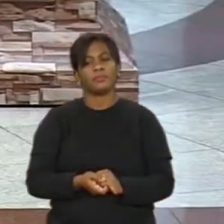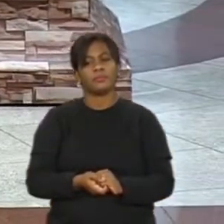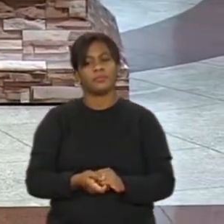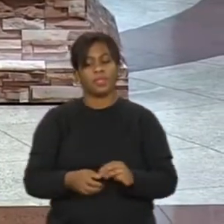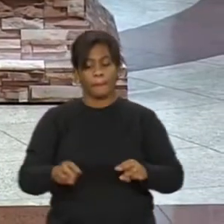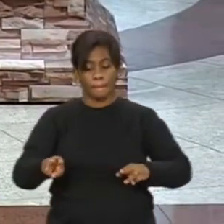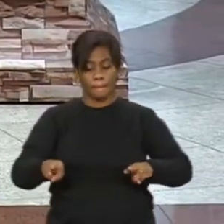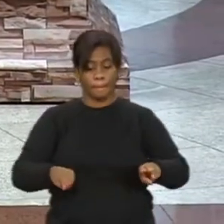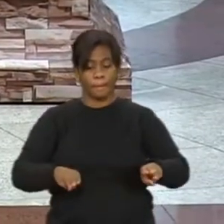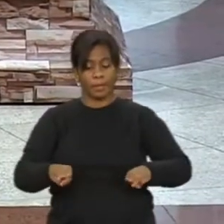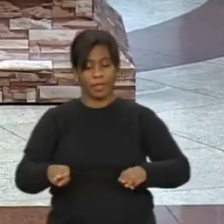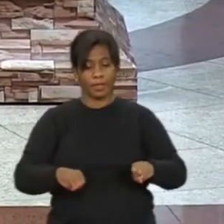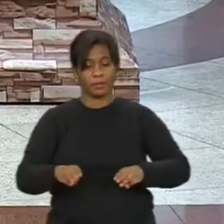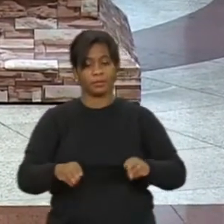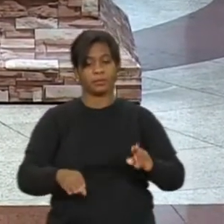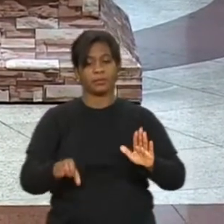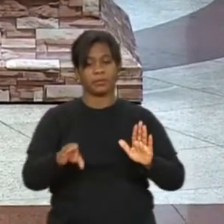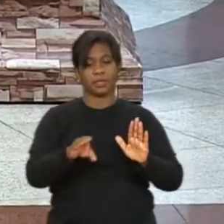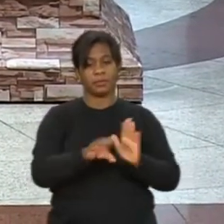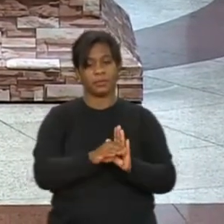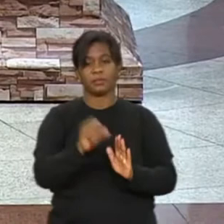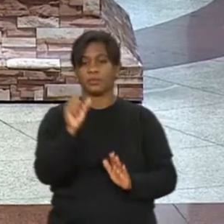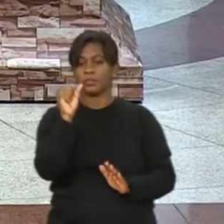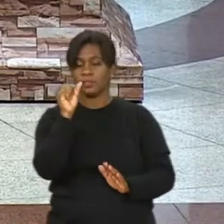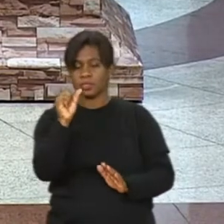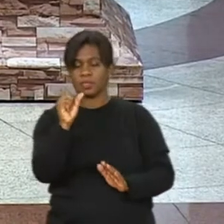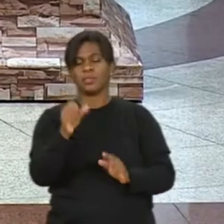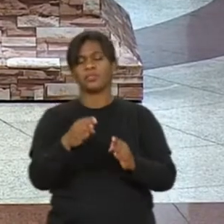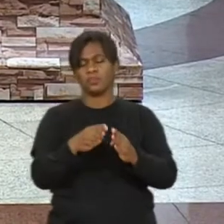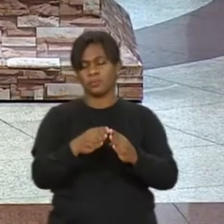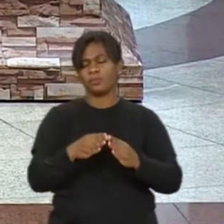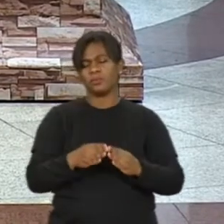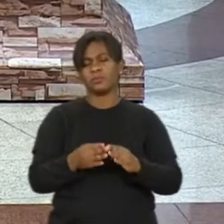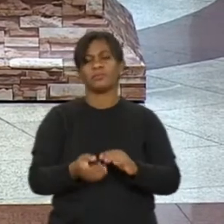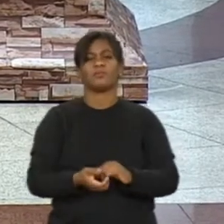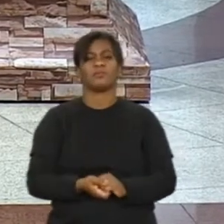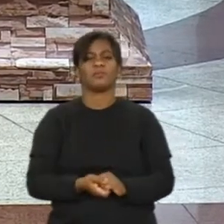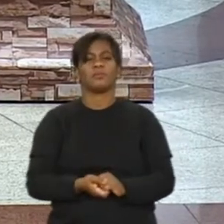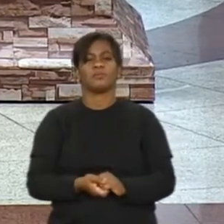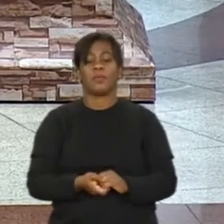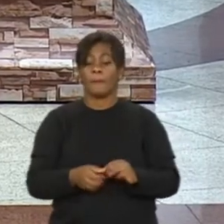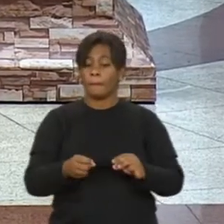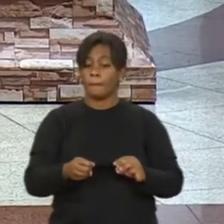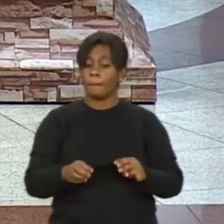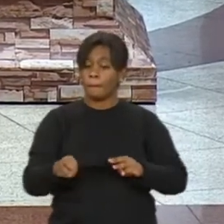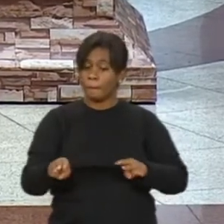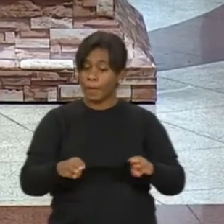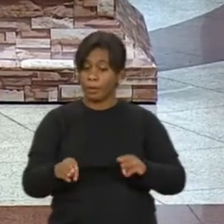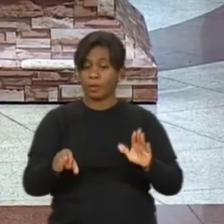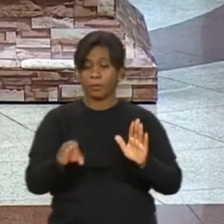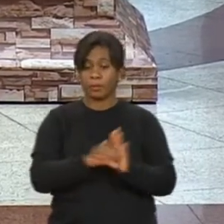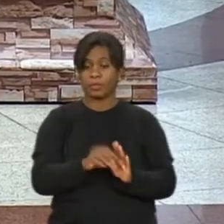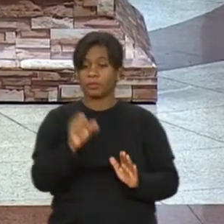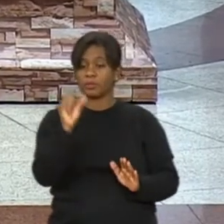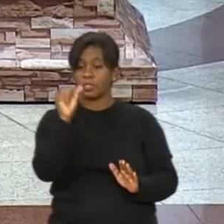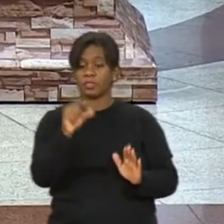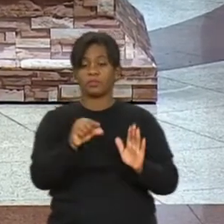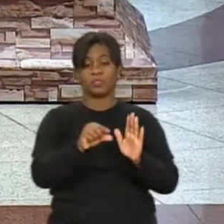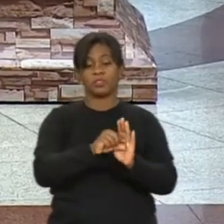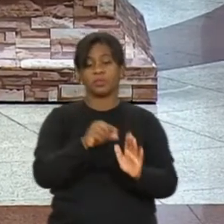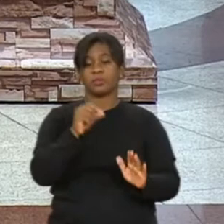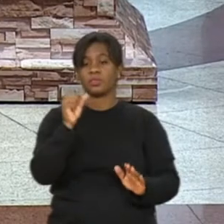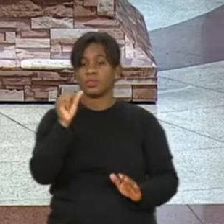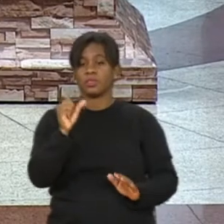Marcos, no capítulo 6, abra aí por favor, Marcos capítulo 6, versículo